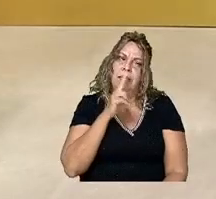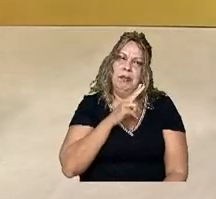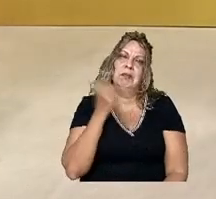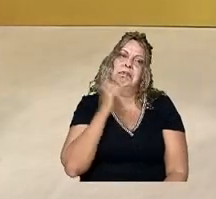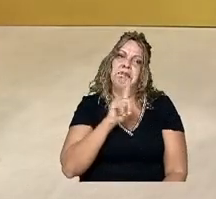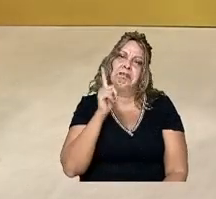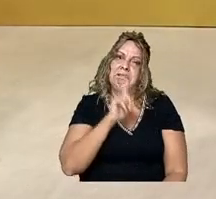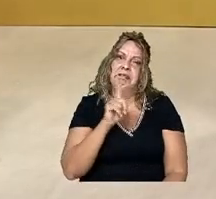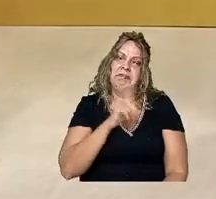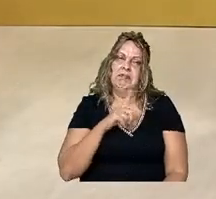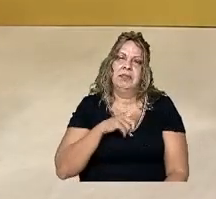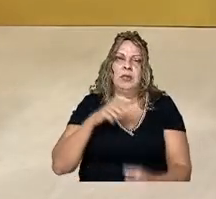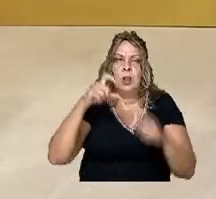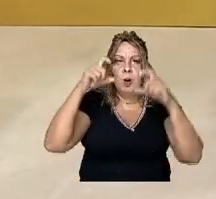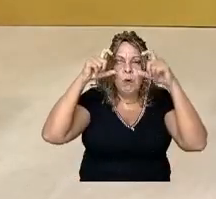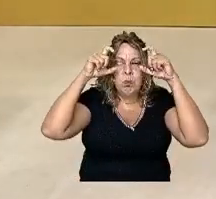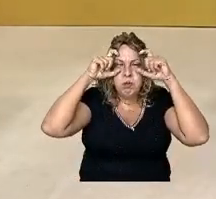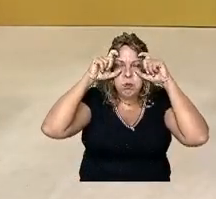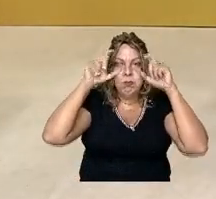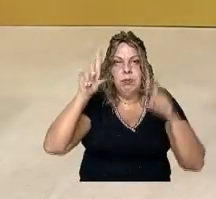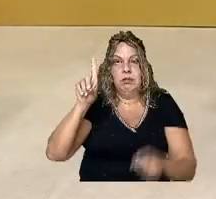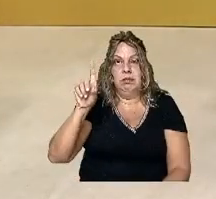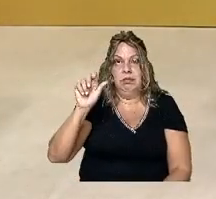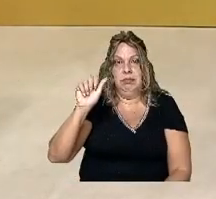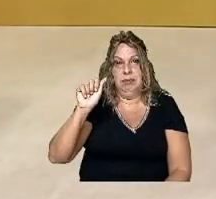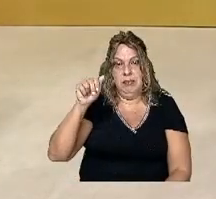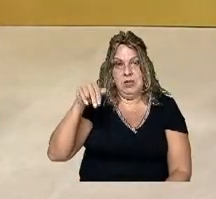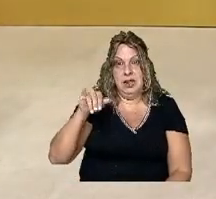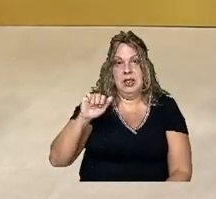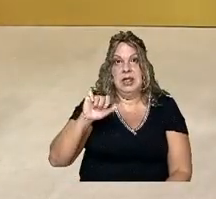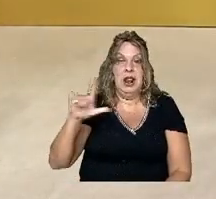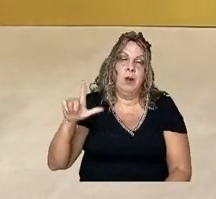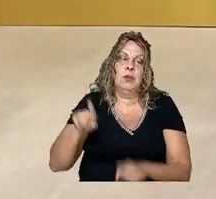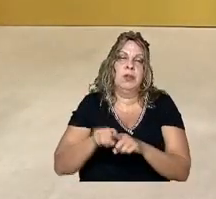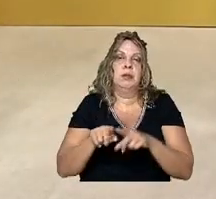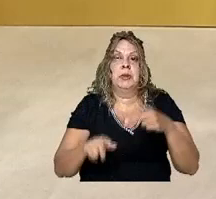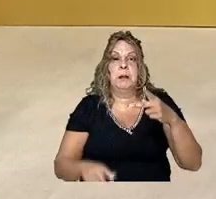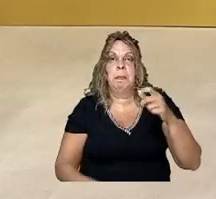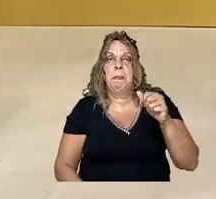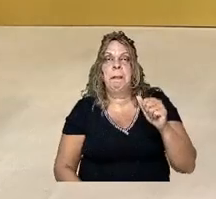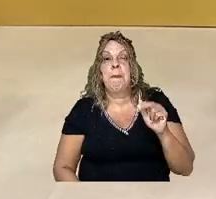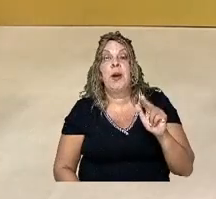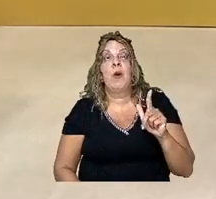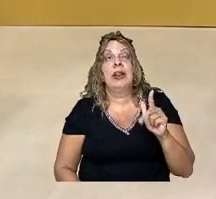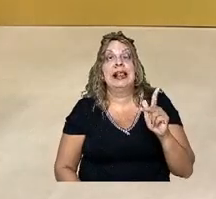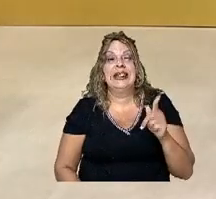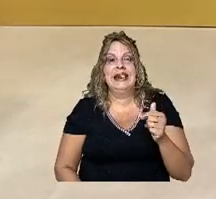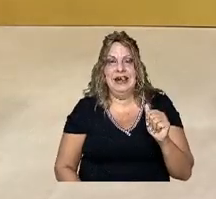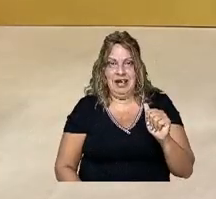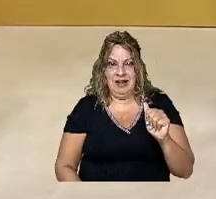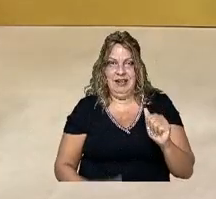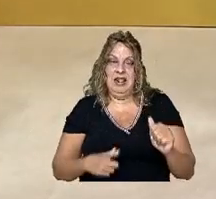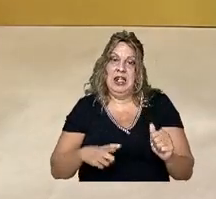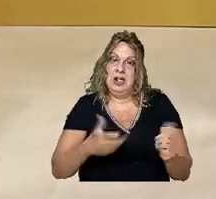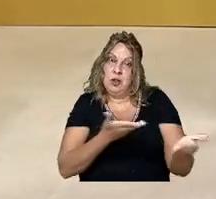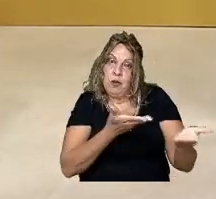concorrer. Pois é, o Daniel Dial e a Paulinha aí, nossos convidados no mês de aniversário. É isso mesmo. Gente, ó,